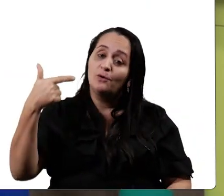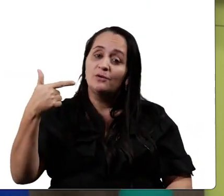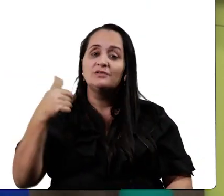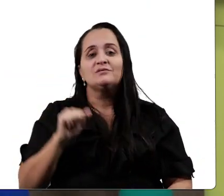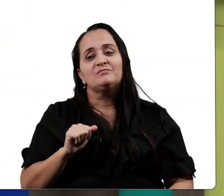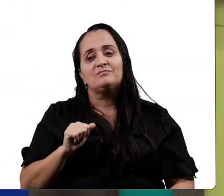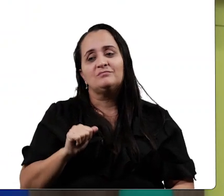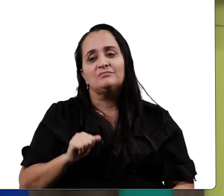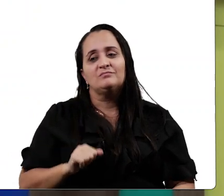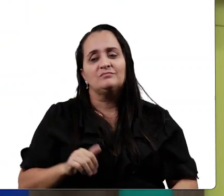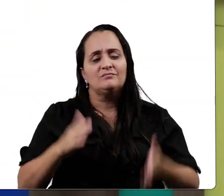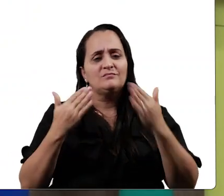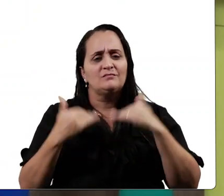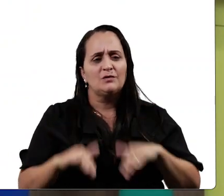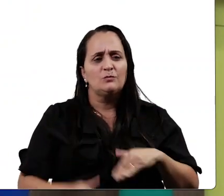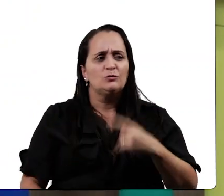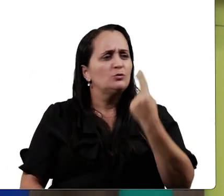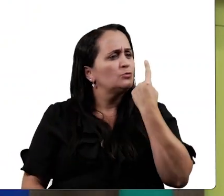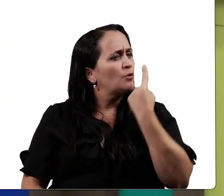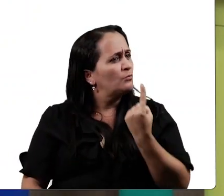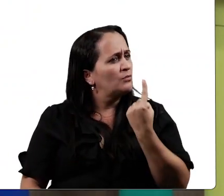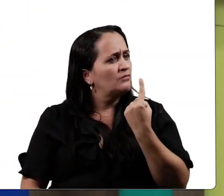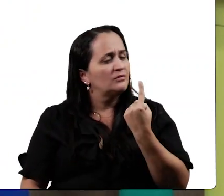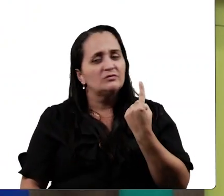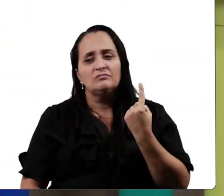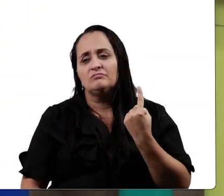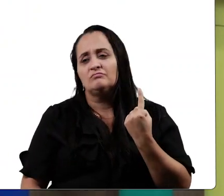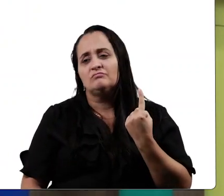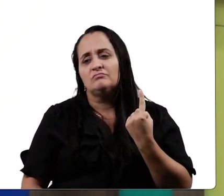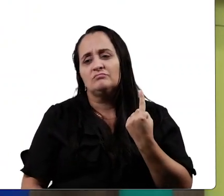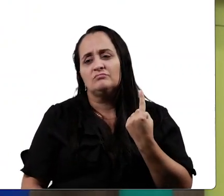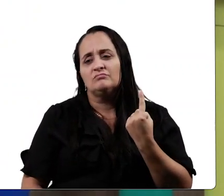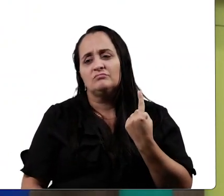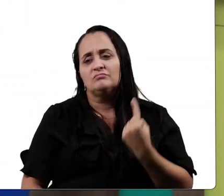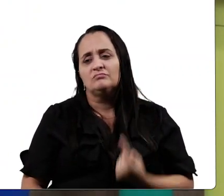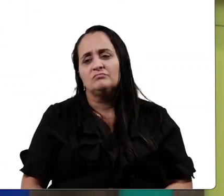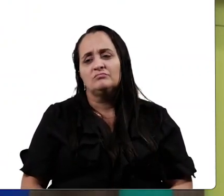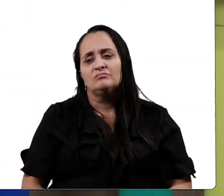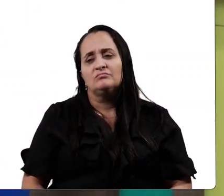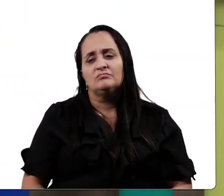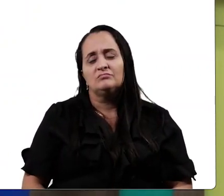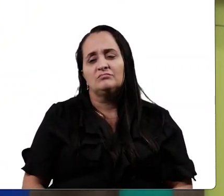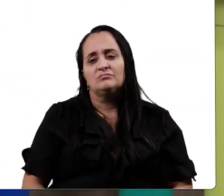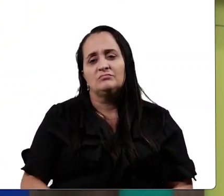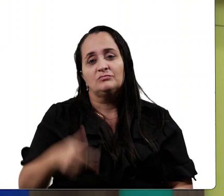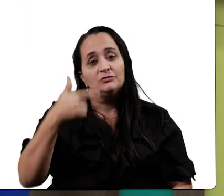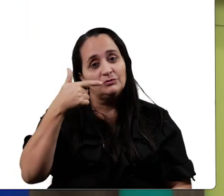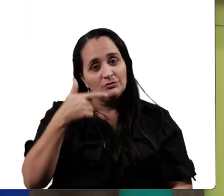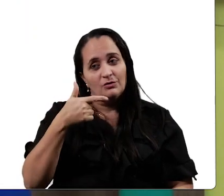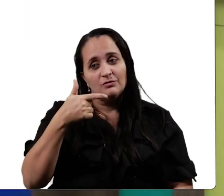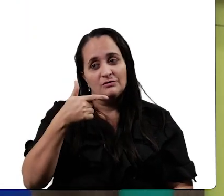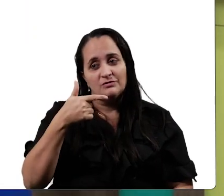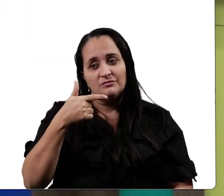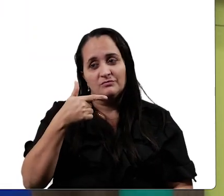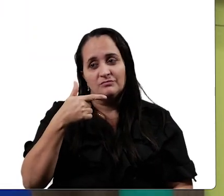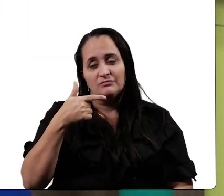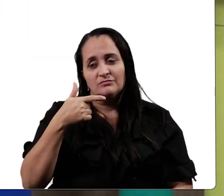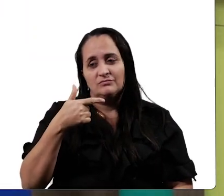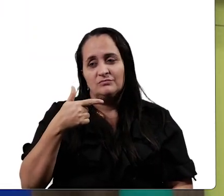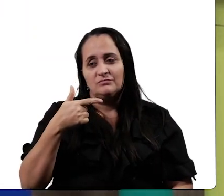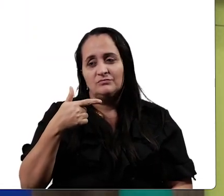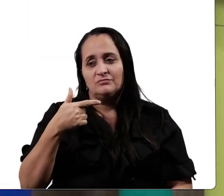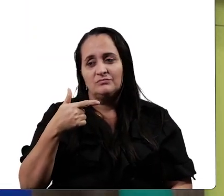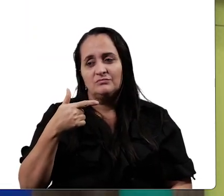que a fez só uma vez dois pontos então 2 mais 0 é 2 então nós